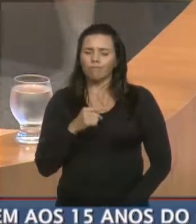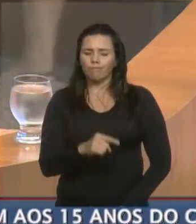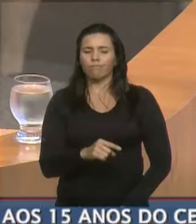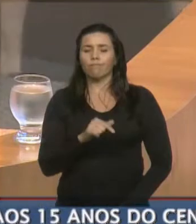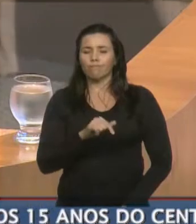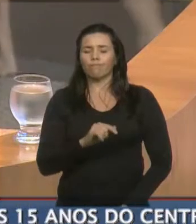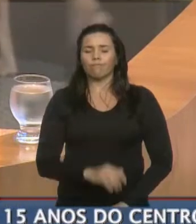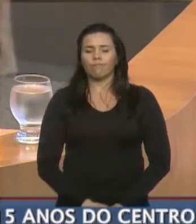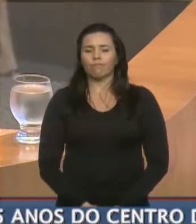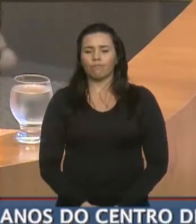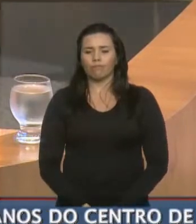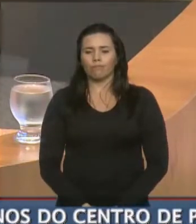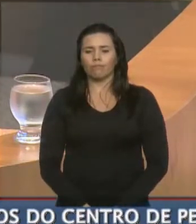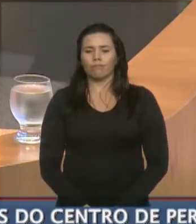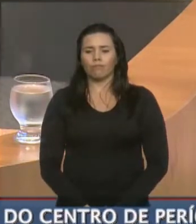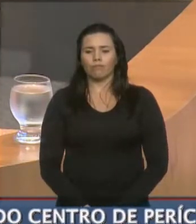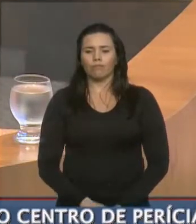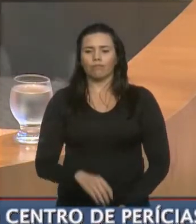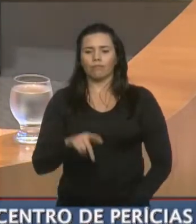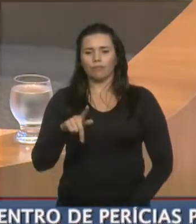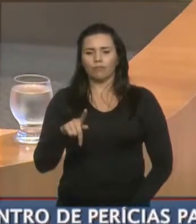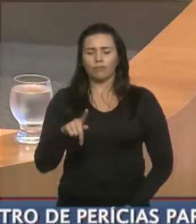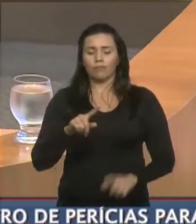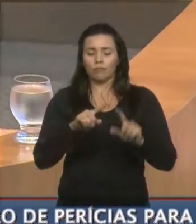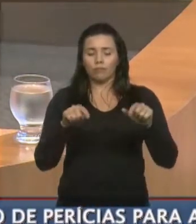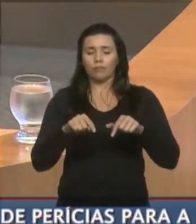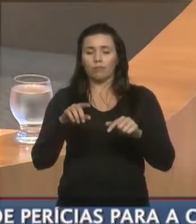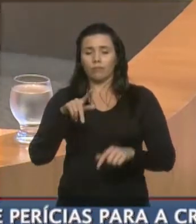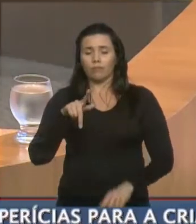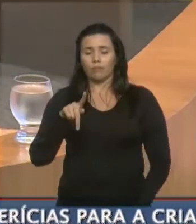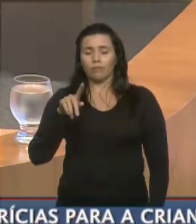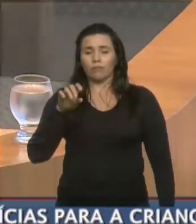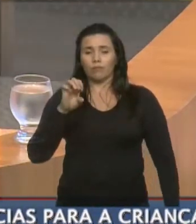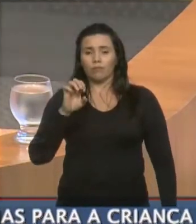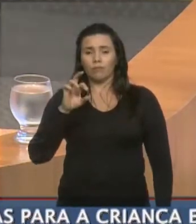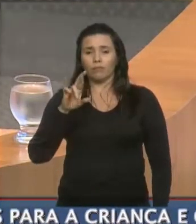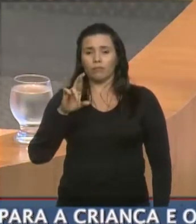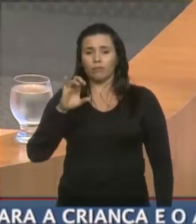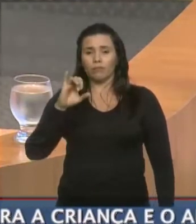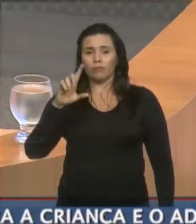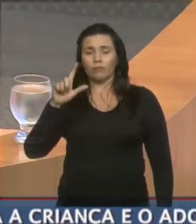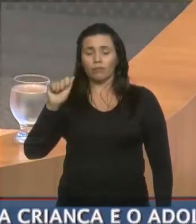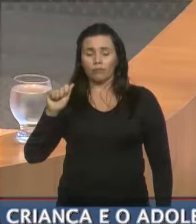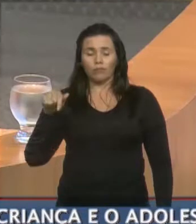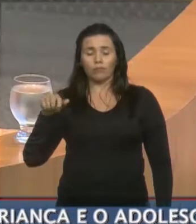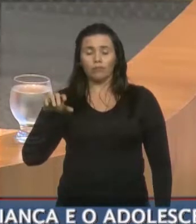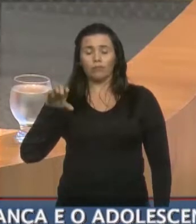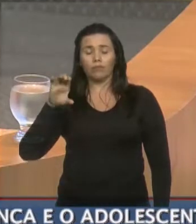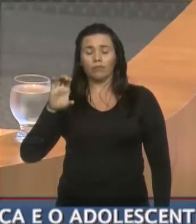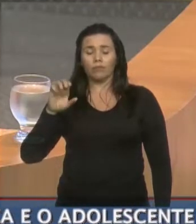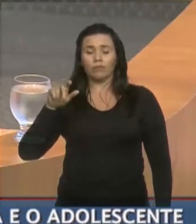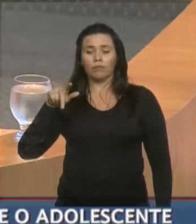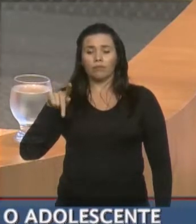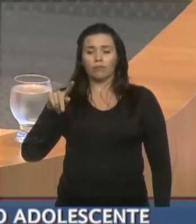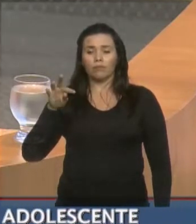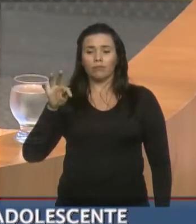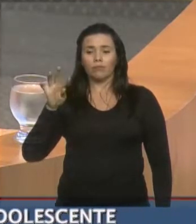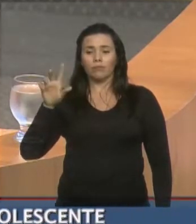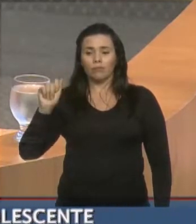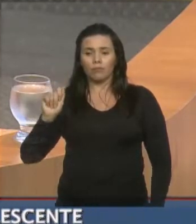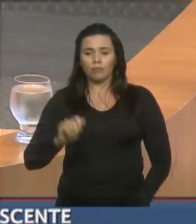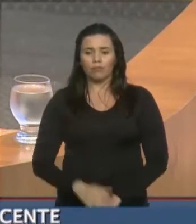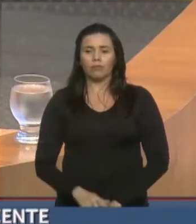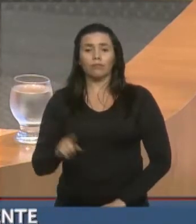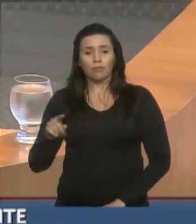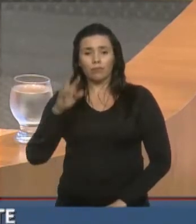Técnica da Criança e do Adolescente, a presença do senhor Frederico Mamed, odontologista, diretor adjunto do Instituto Médico